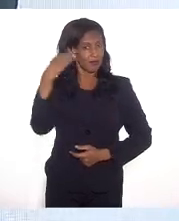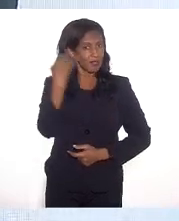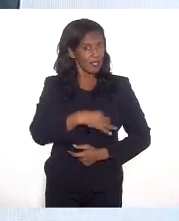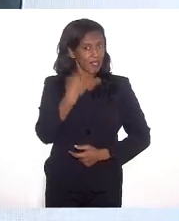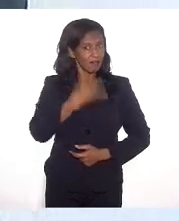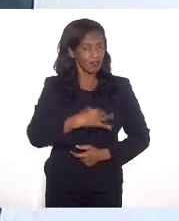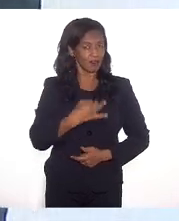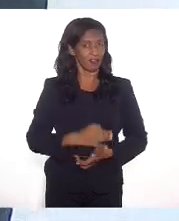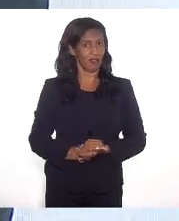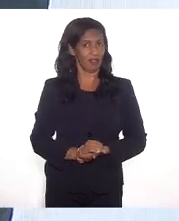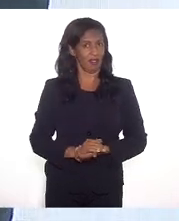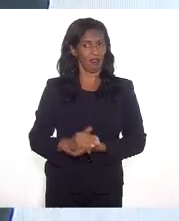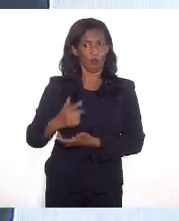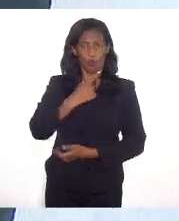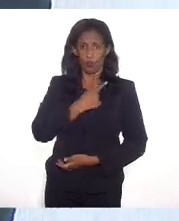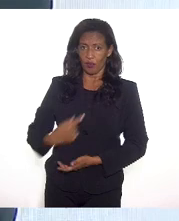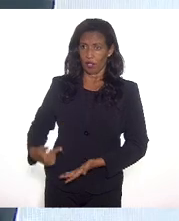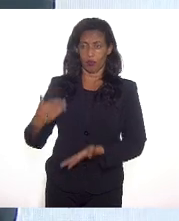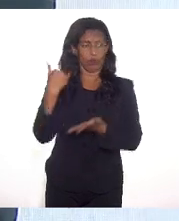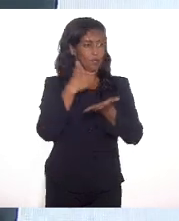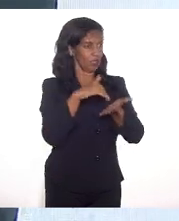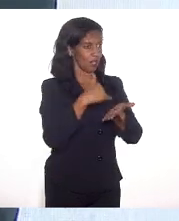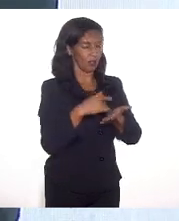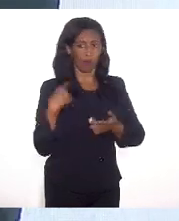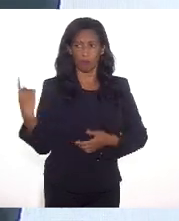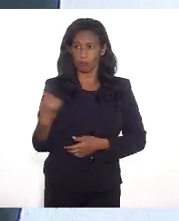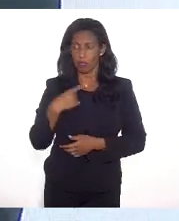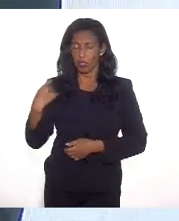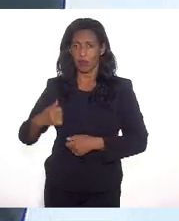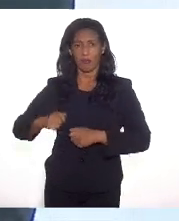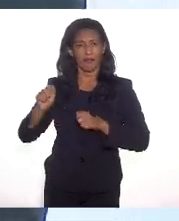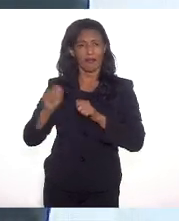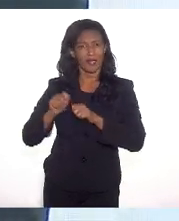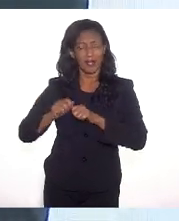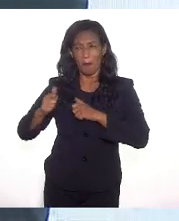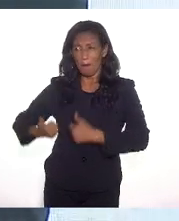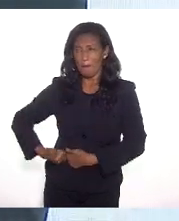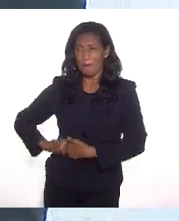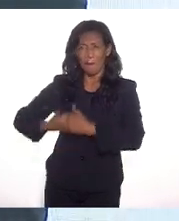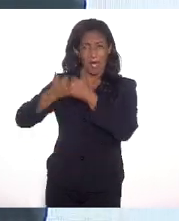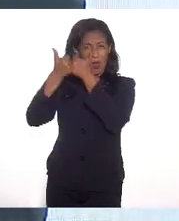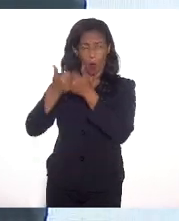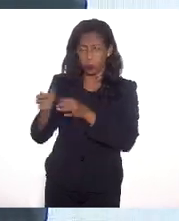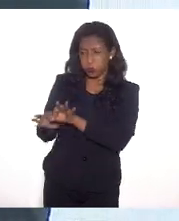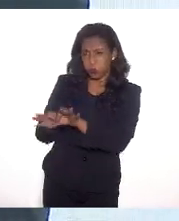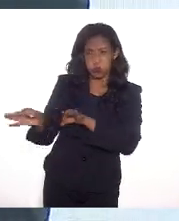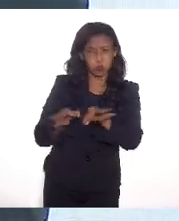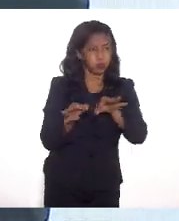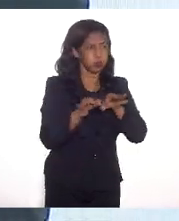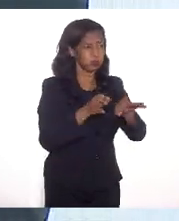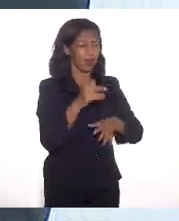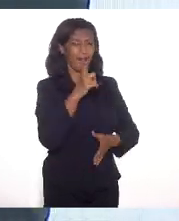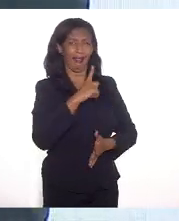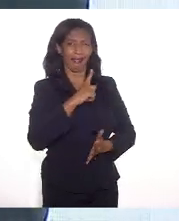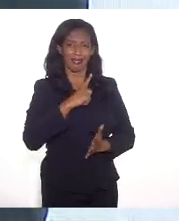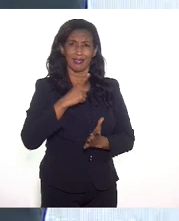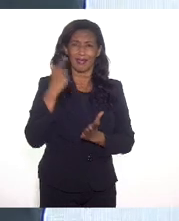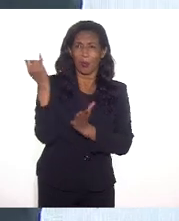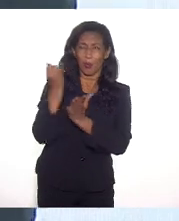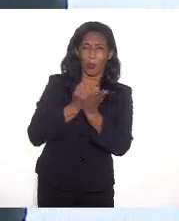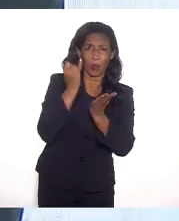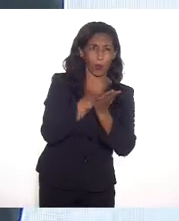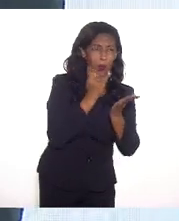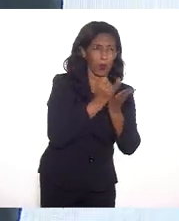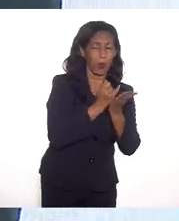secretários, que a gente vai fazer o melhor para que a gente possa criar as condições para que a gente possa ter receita